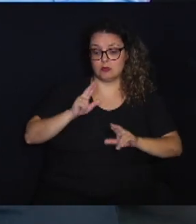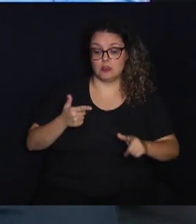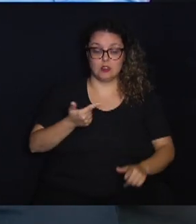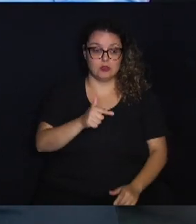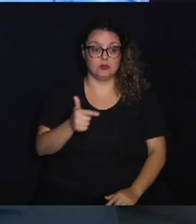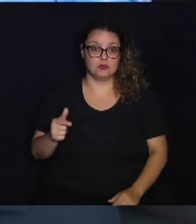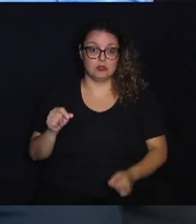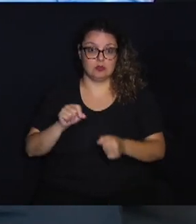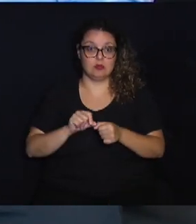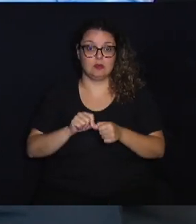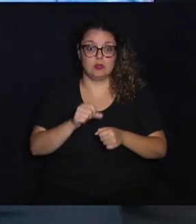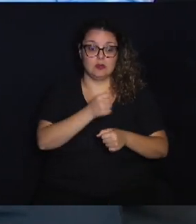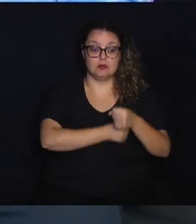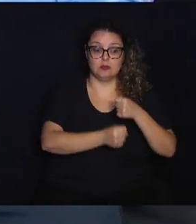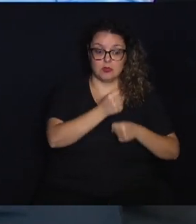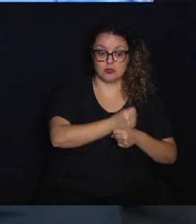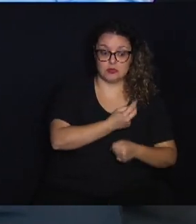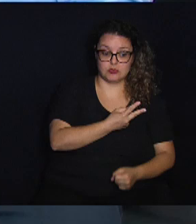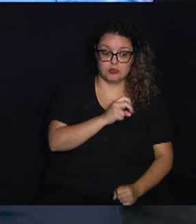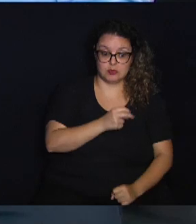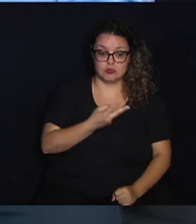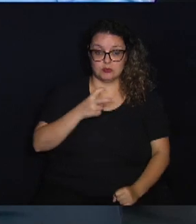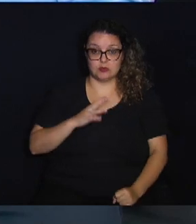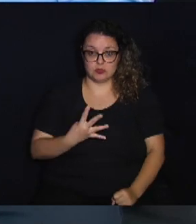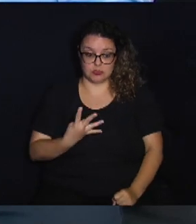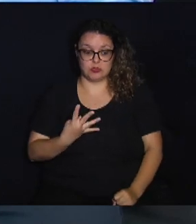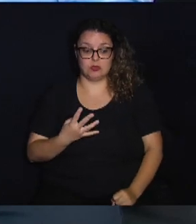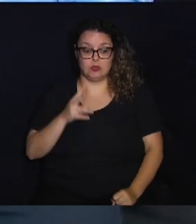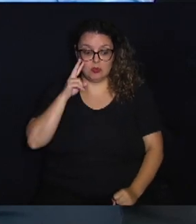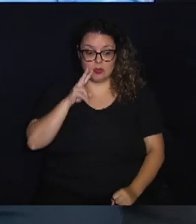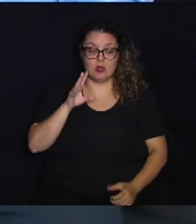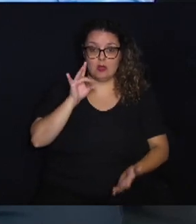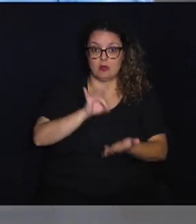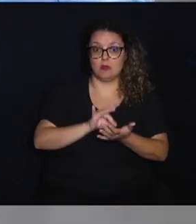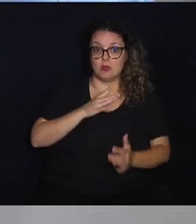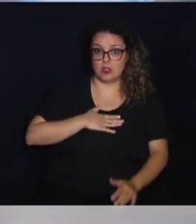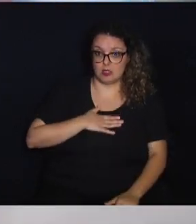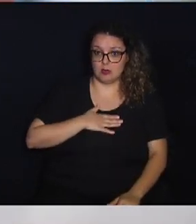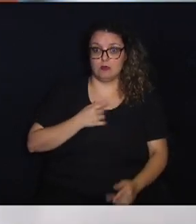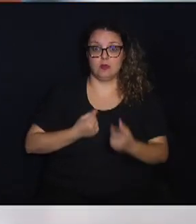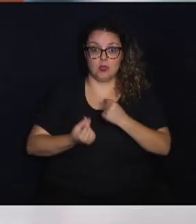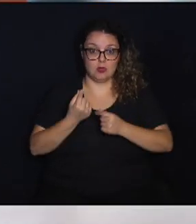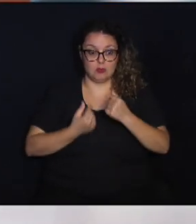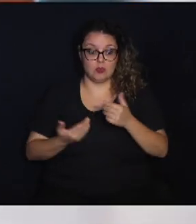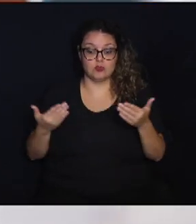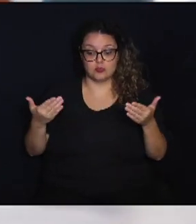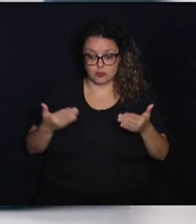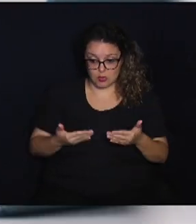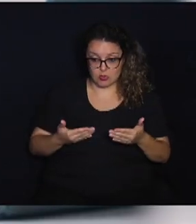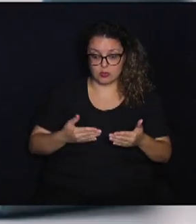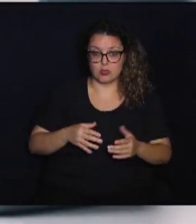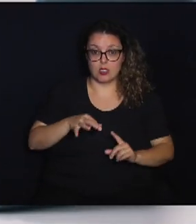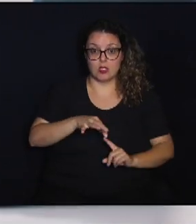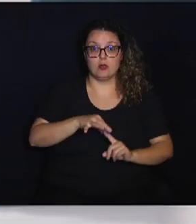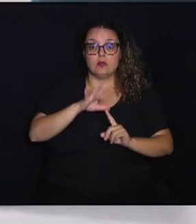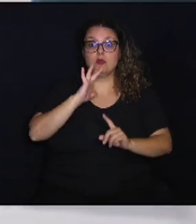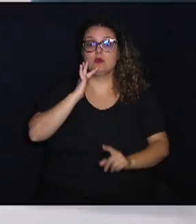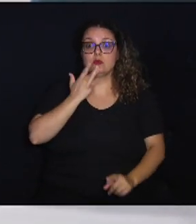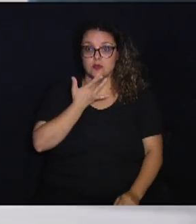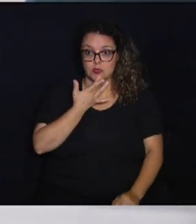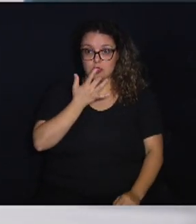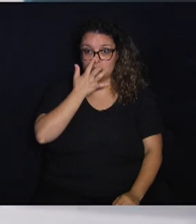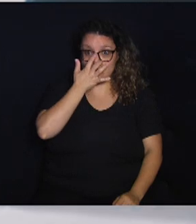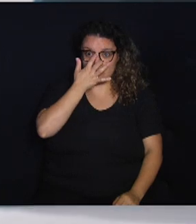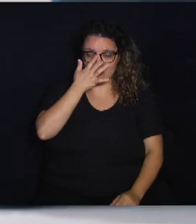feito no ano de 2024, eu tenho que olhar para a minha realidade financeira do hoje e priorizar aquilo